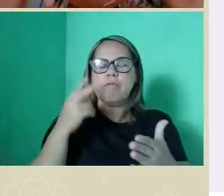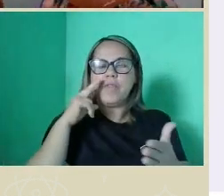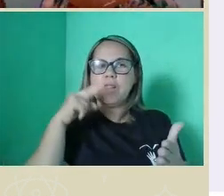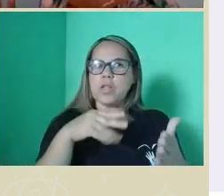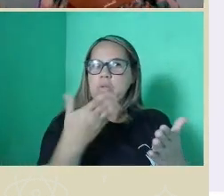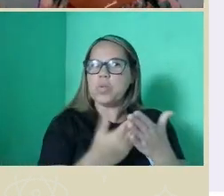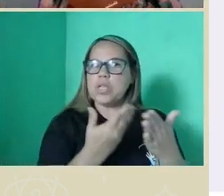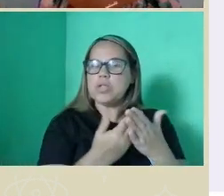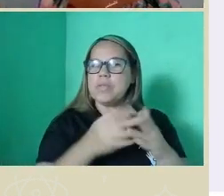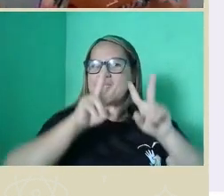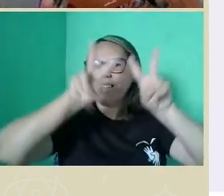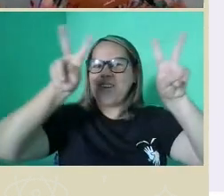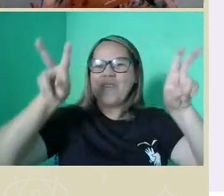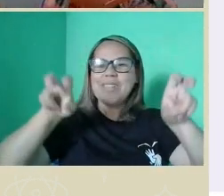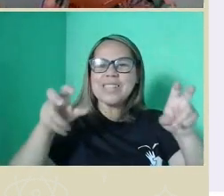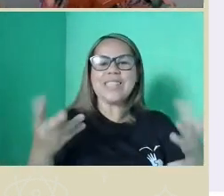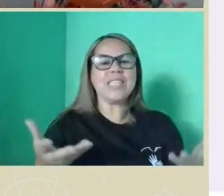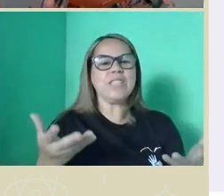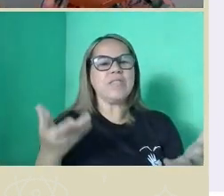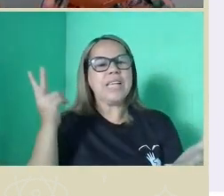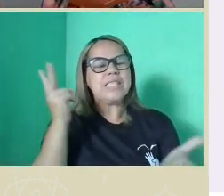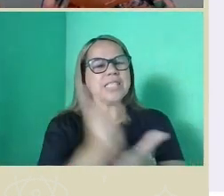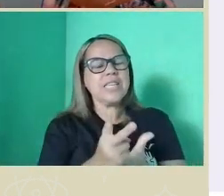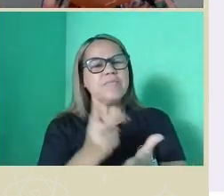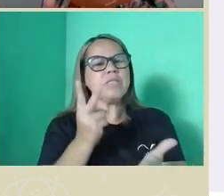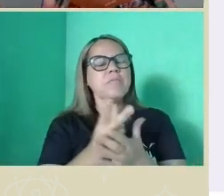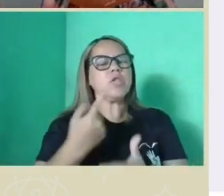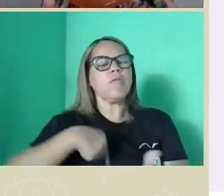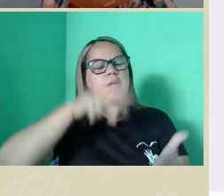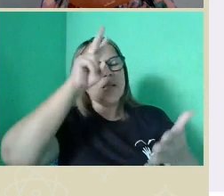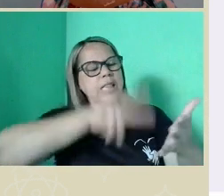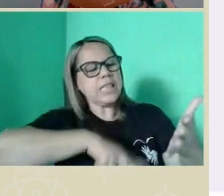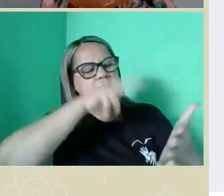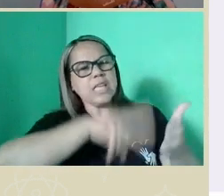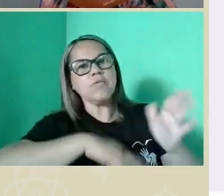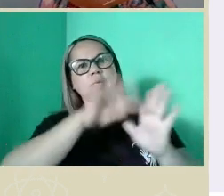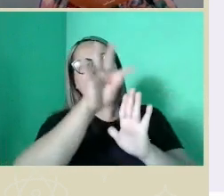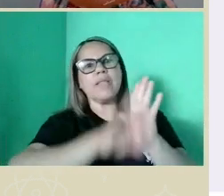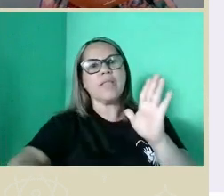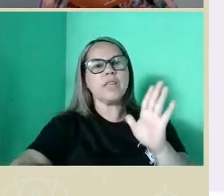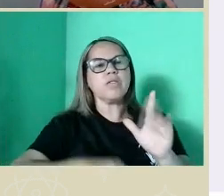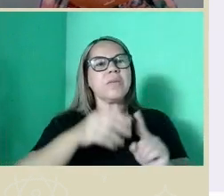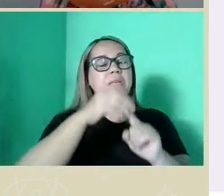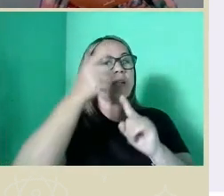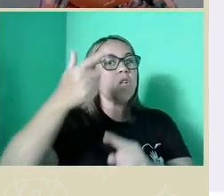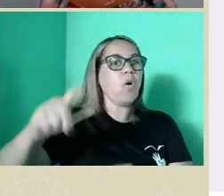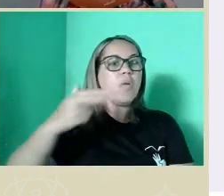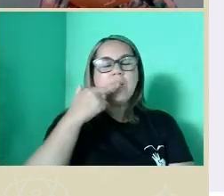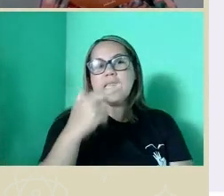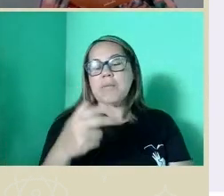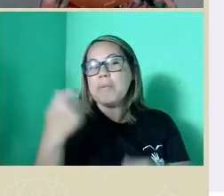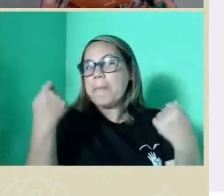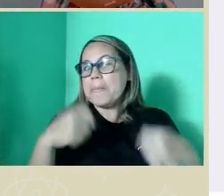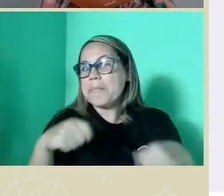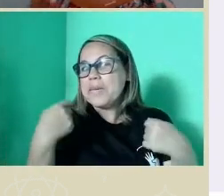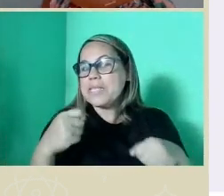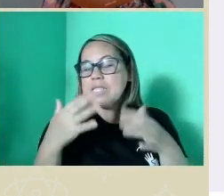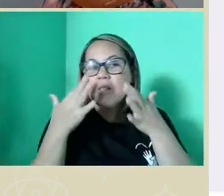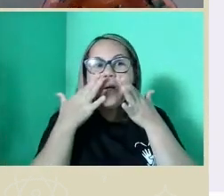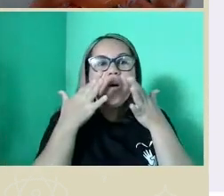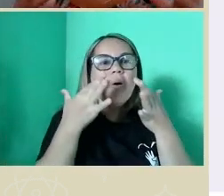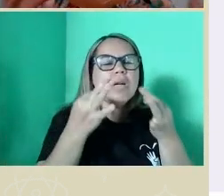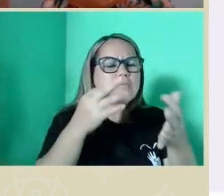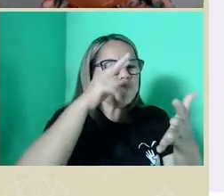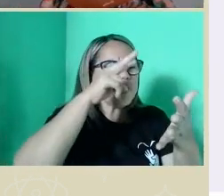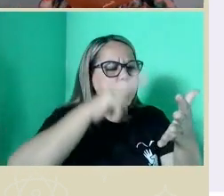esse é o título né sempre que a gente estiver lendo um texto principalmente em língua estrangeira a gente precisa ter dar uma olhada em